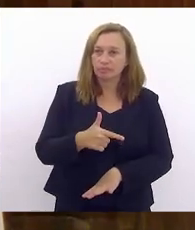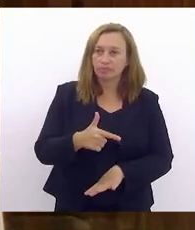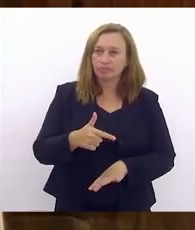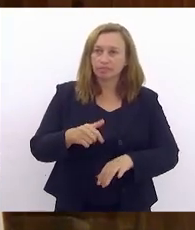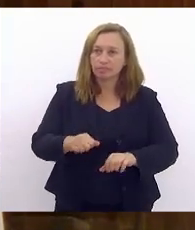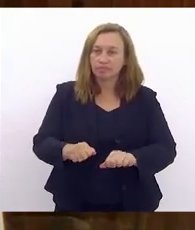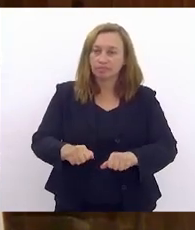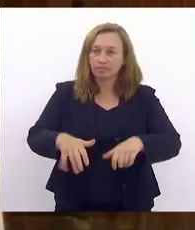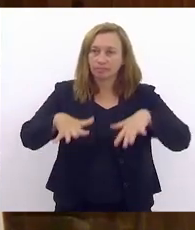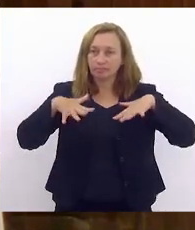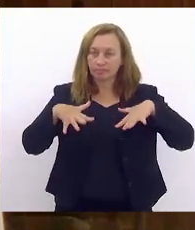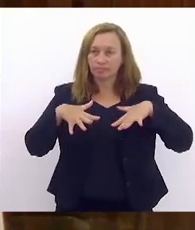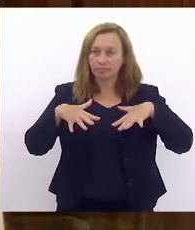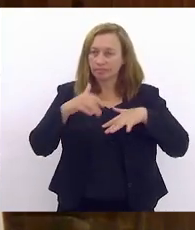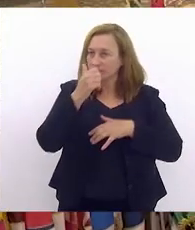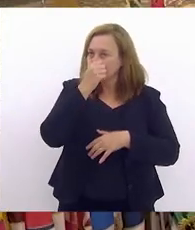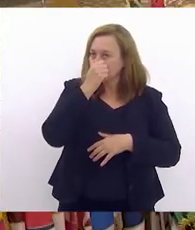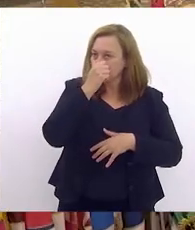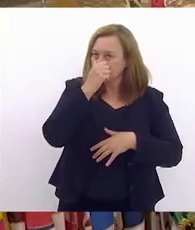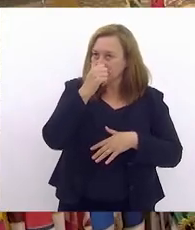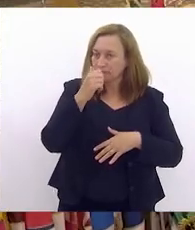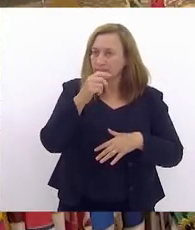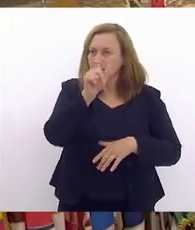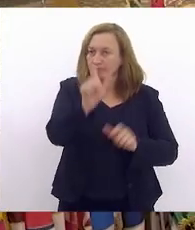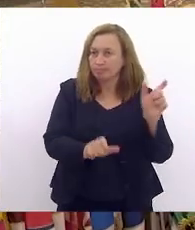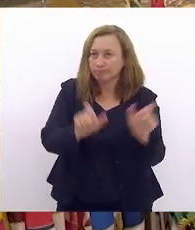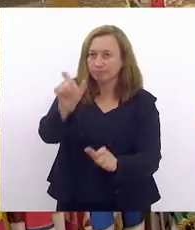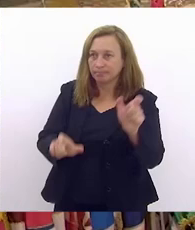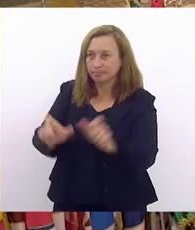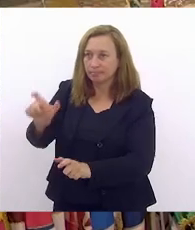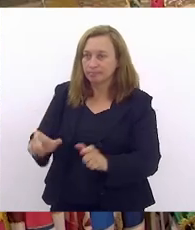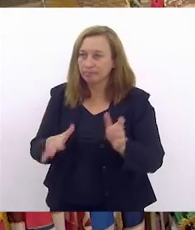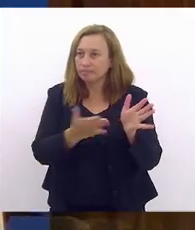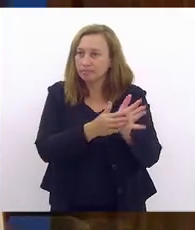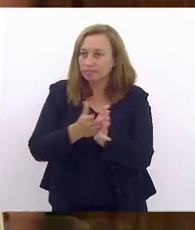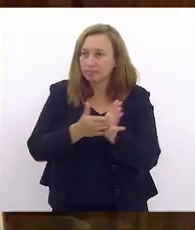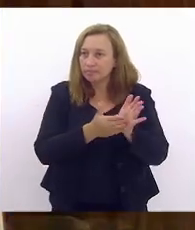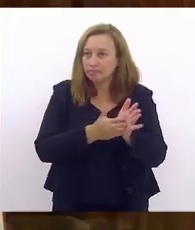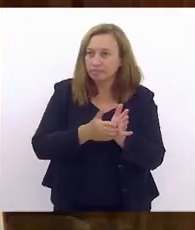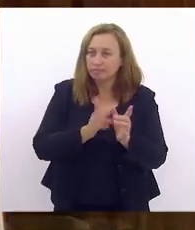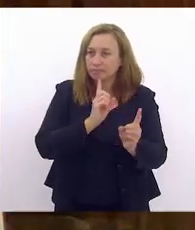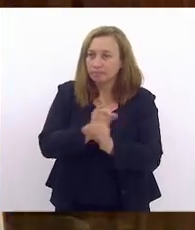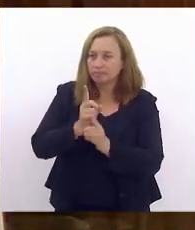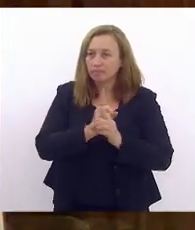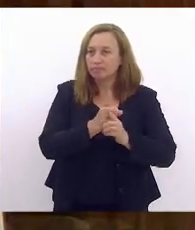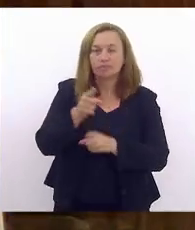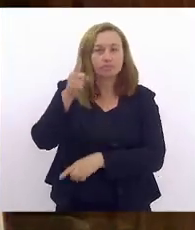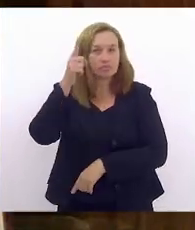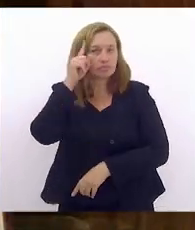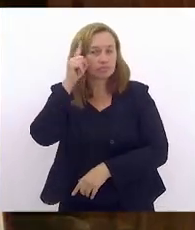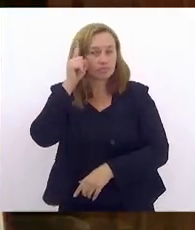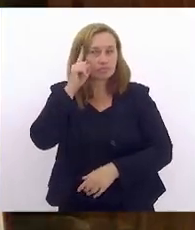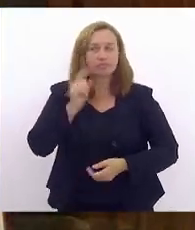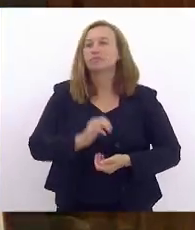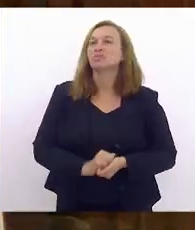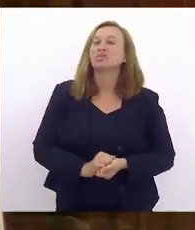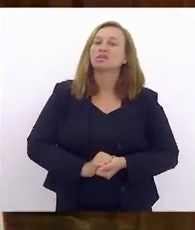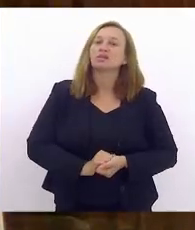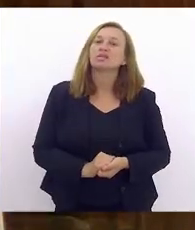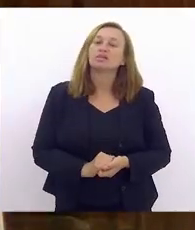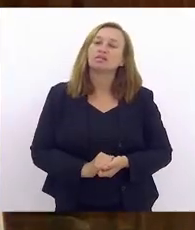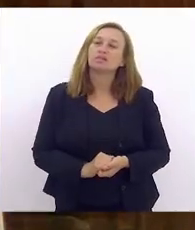repleto de sambistas de fato, pessoas que nós encontramos no dia a dia, tanto na Sapucaí, tanto na Intendente Magalhães.